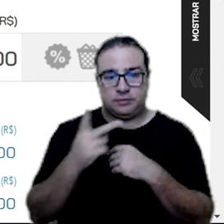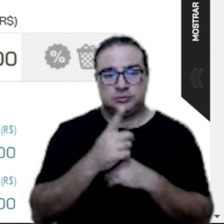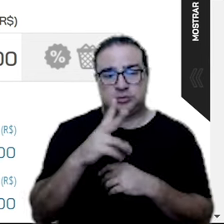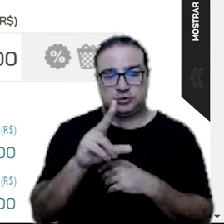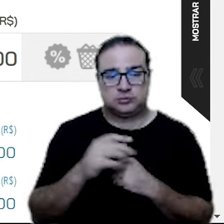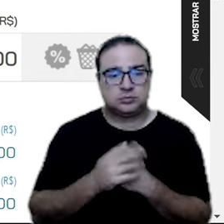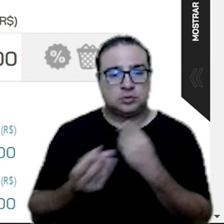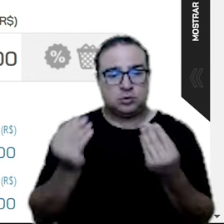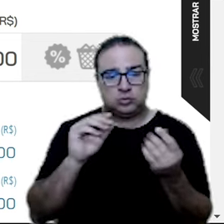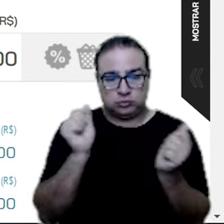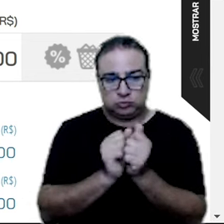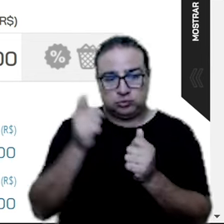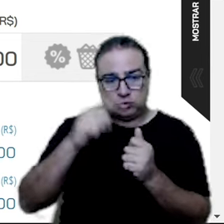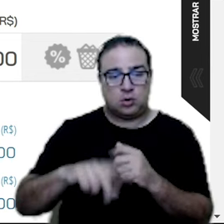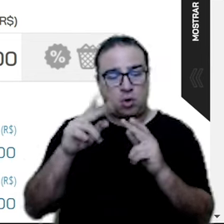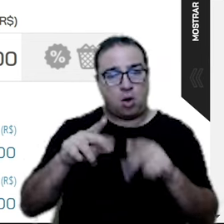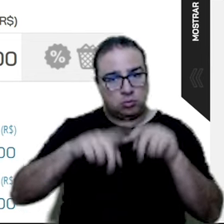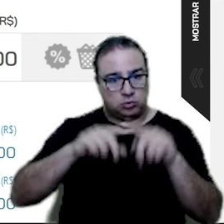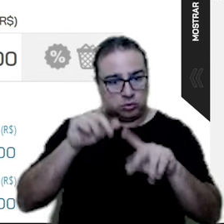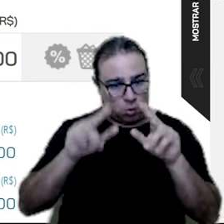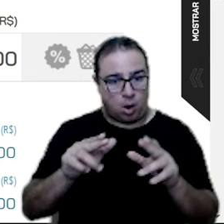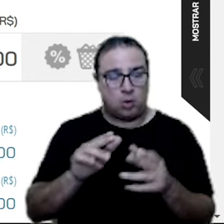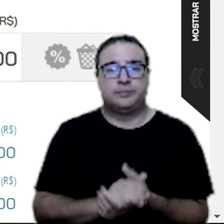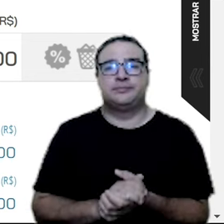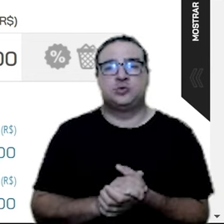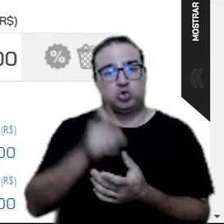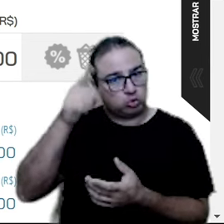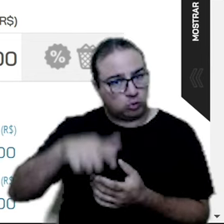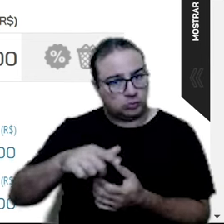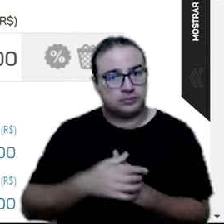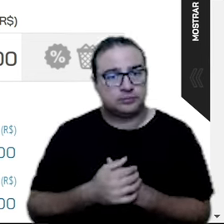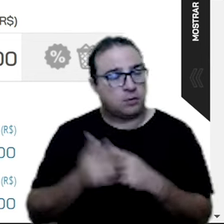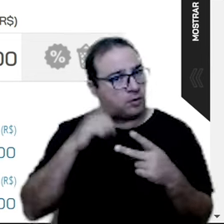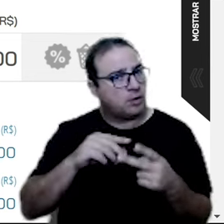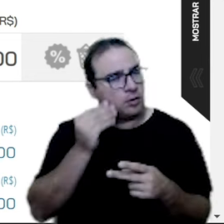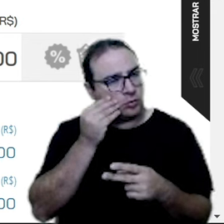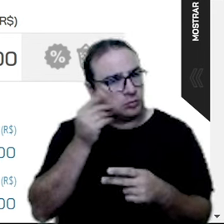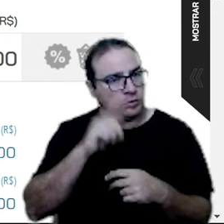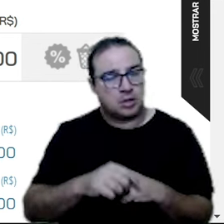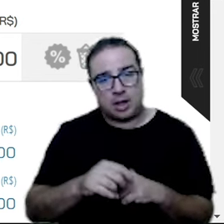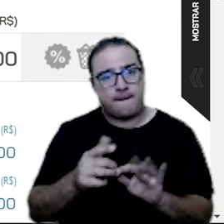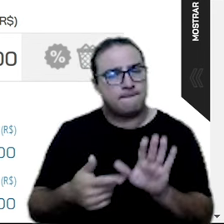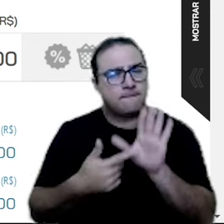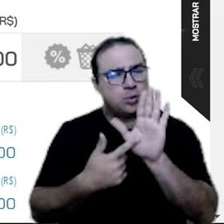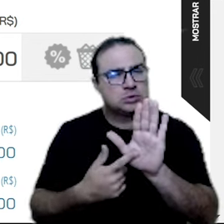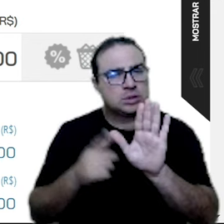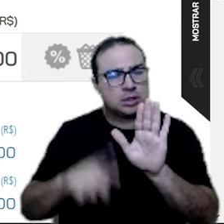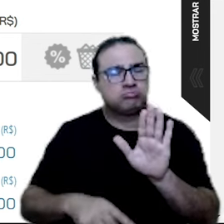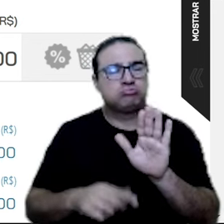valor de 120 agora eu vou incluir de novo o mesmo produto vamos ver se a gente consegue lá